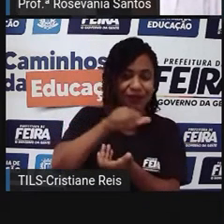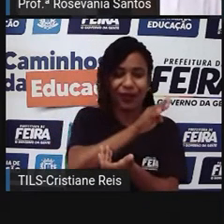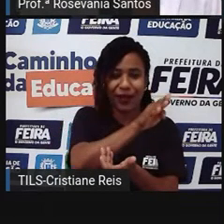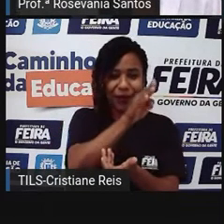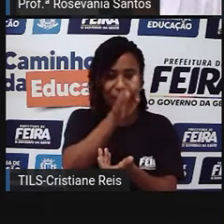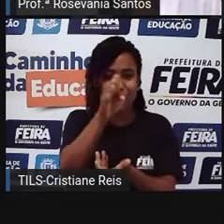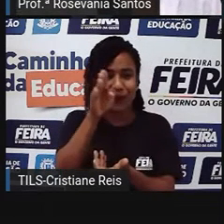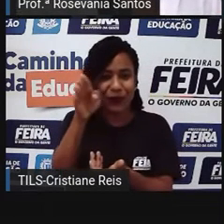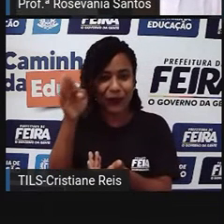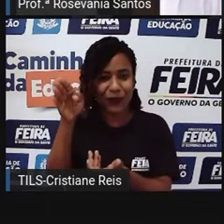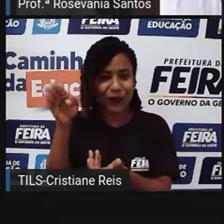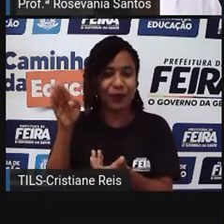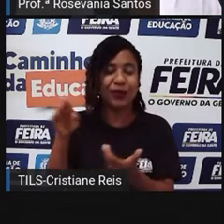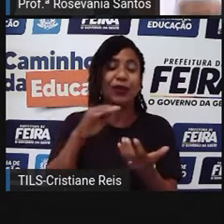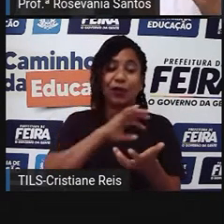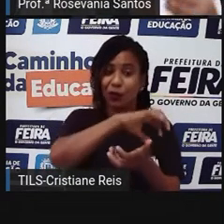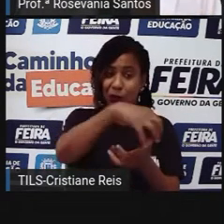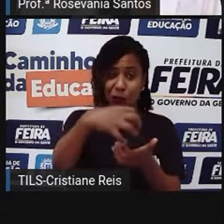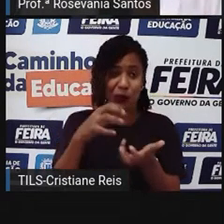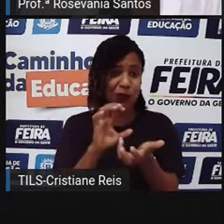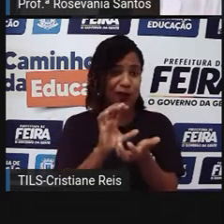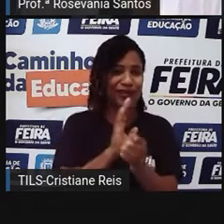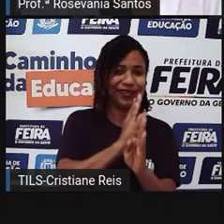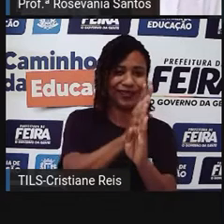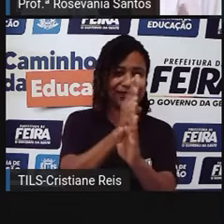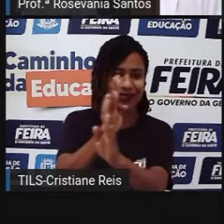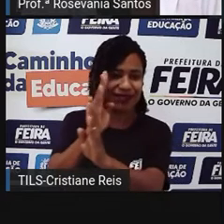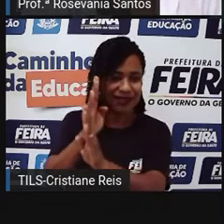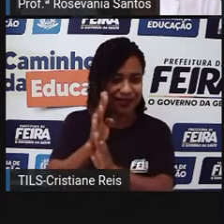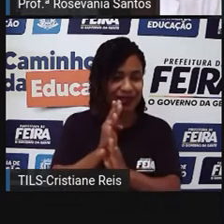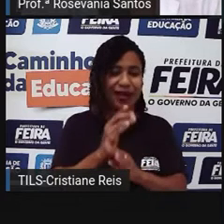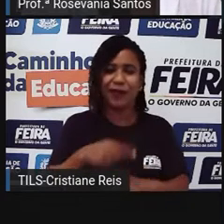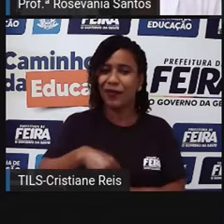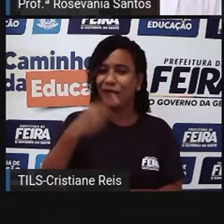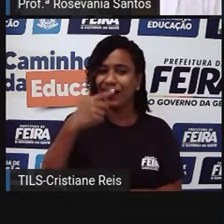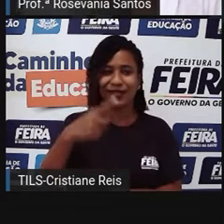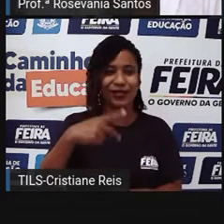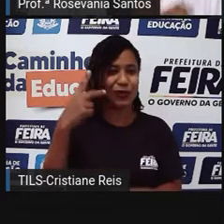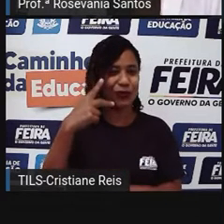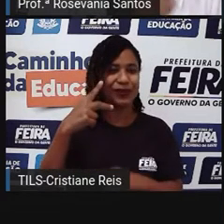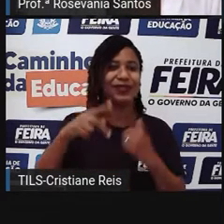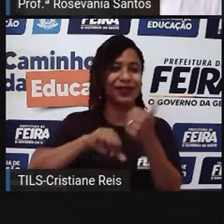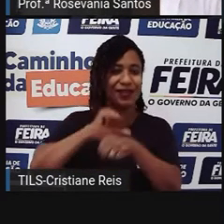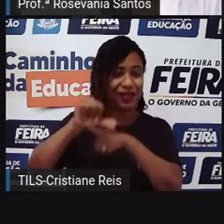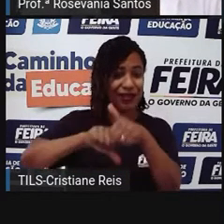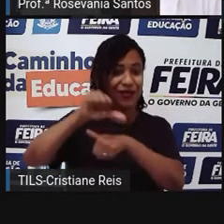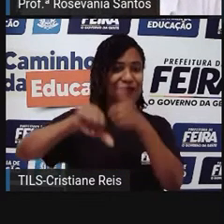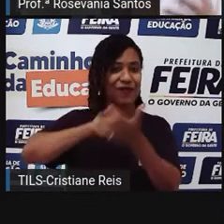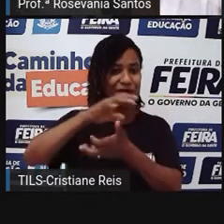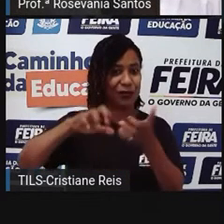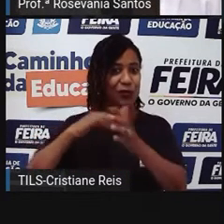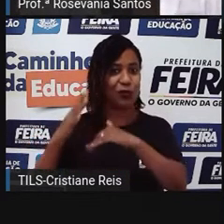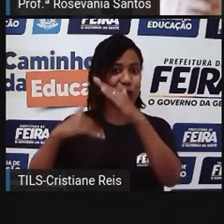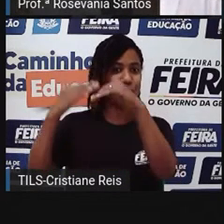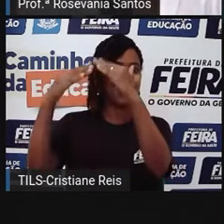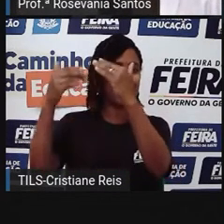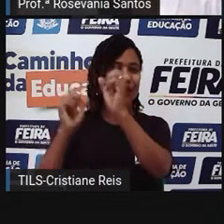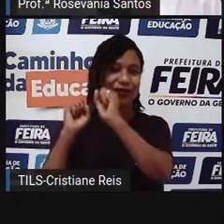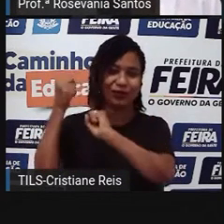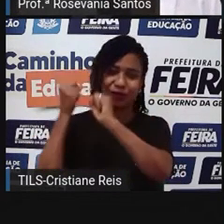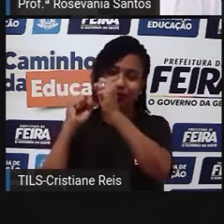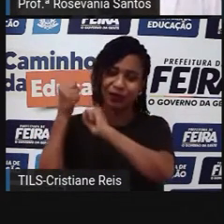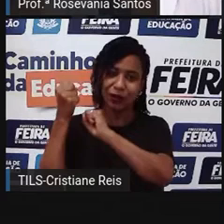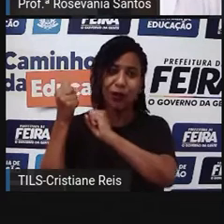navegações, descobrimento desses continentes, a primeira, a segunda revolução industrial, são processos, eles acreditam que